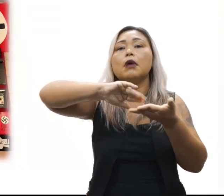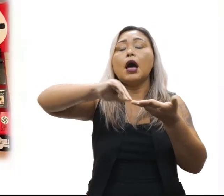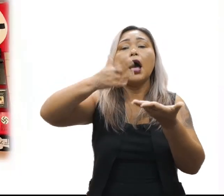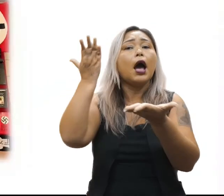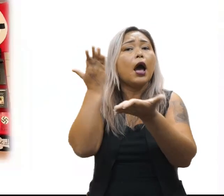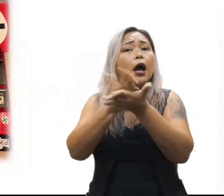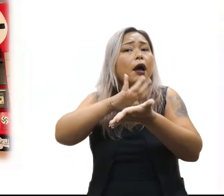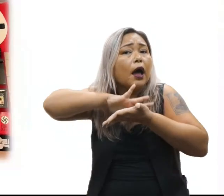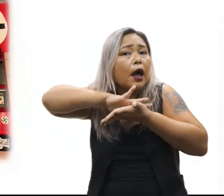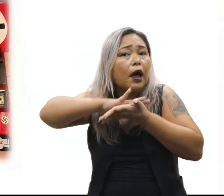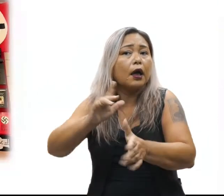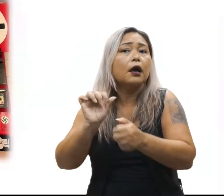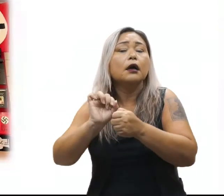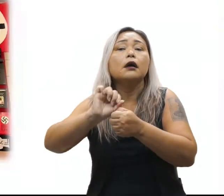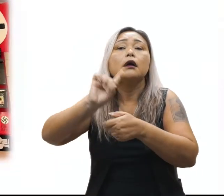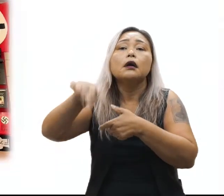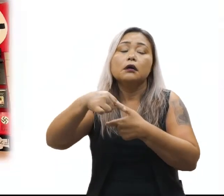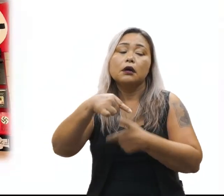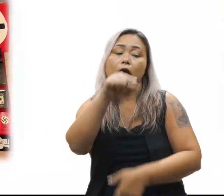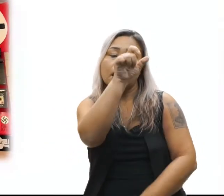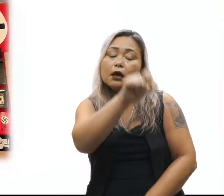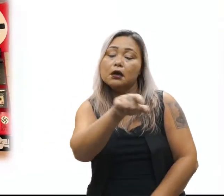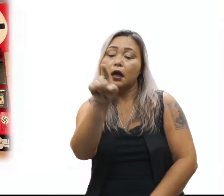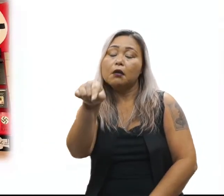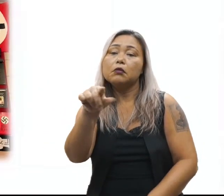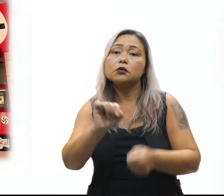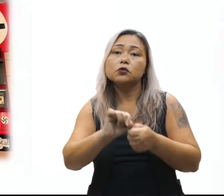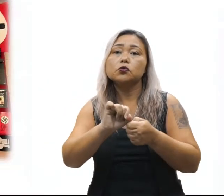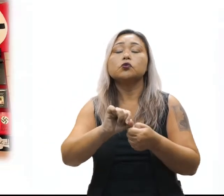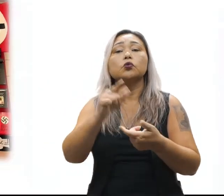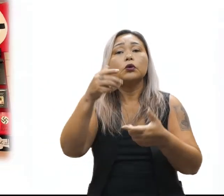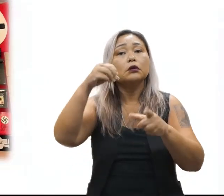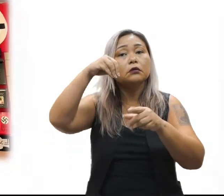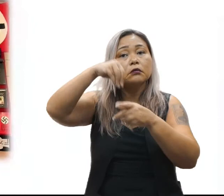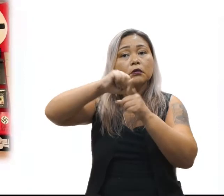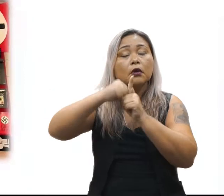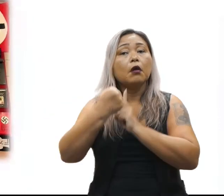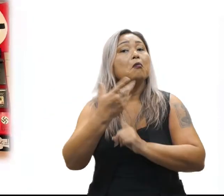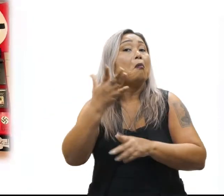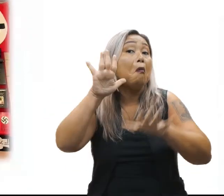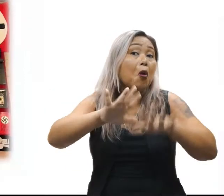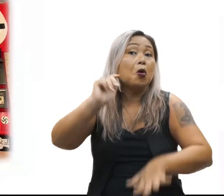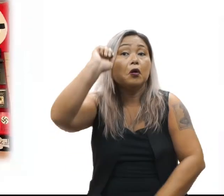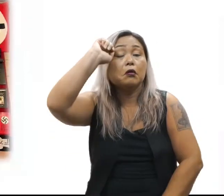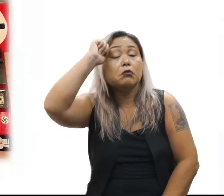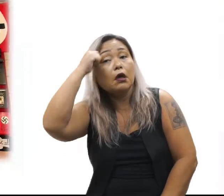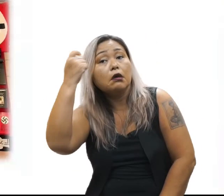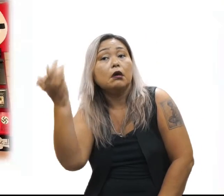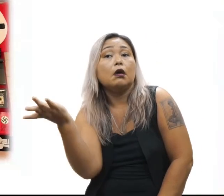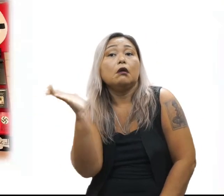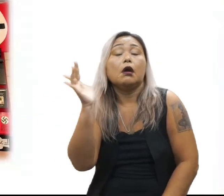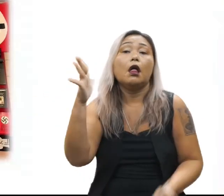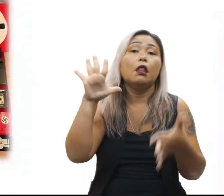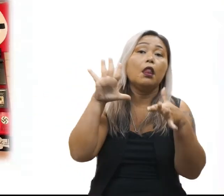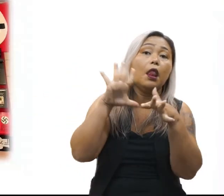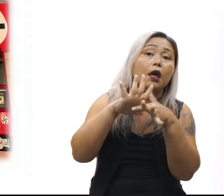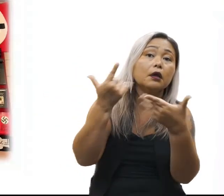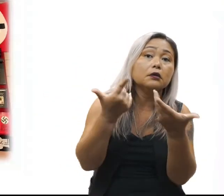eles consideram um incômodo para a sociedade. Desde negros, gays, lésbicas,